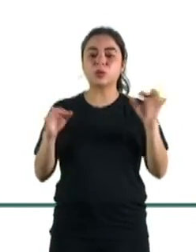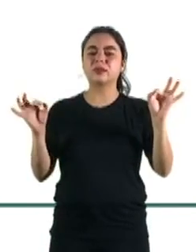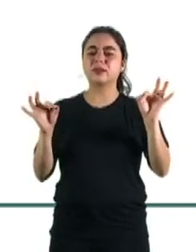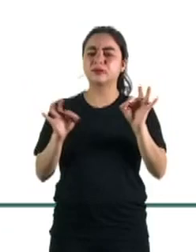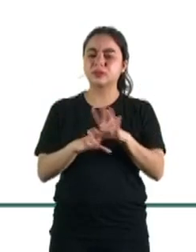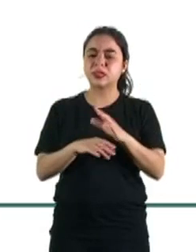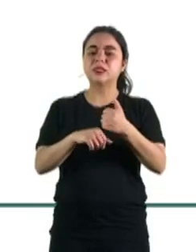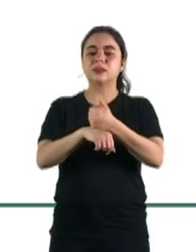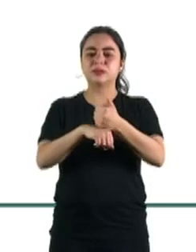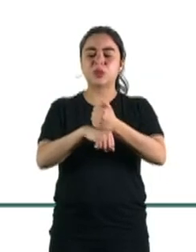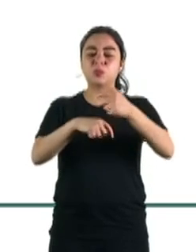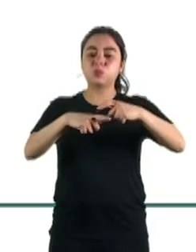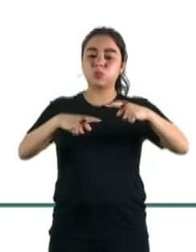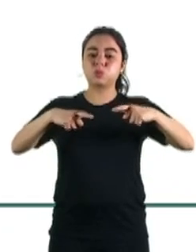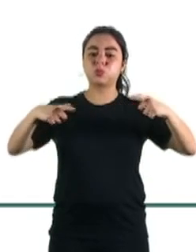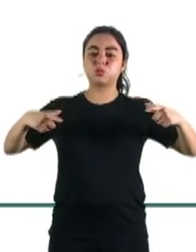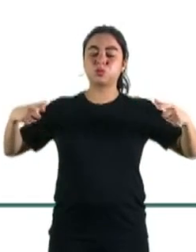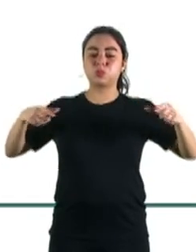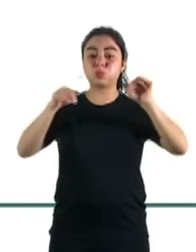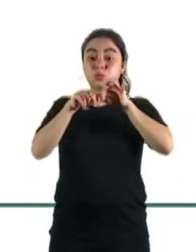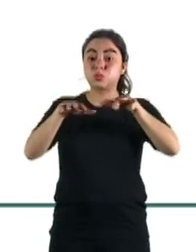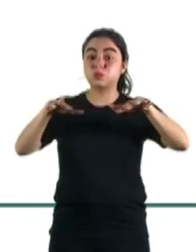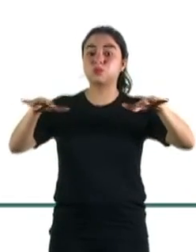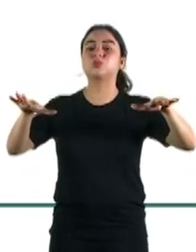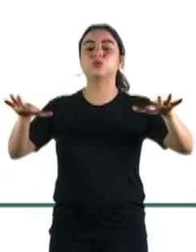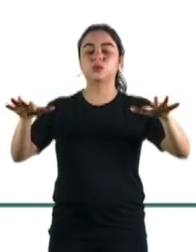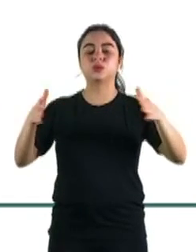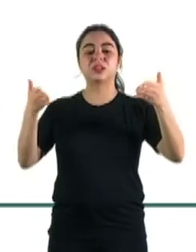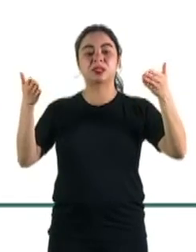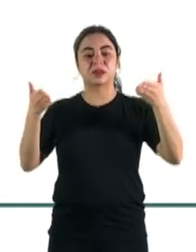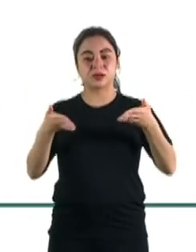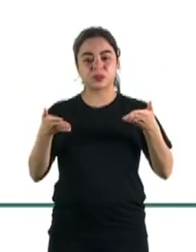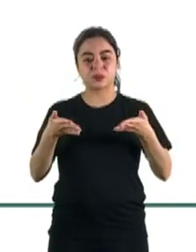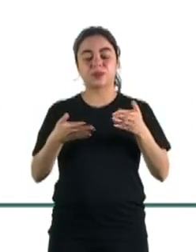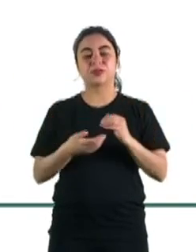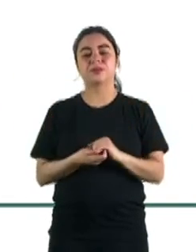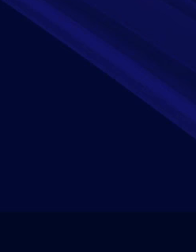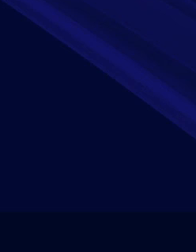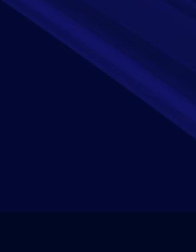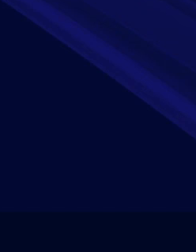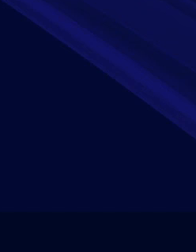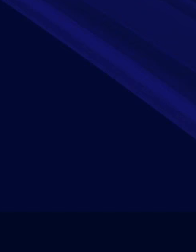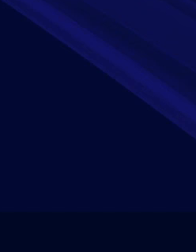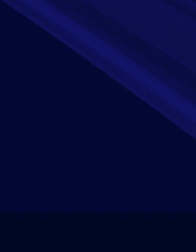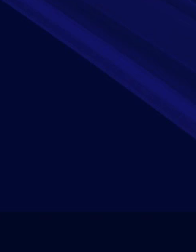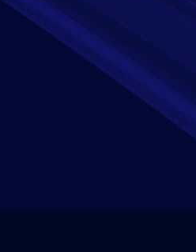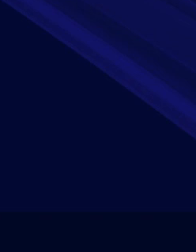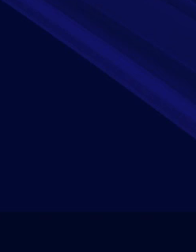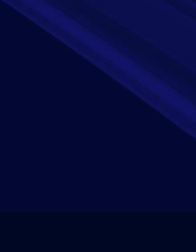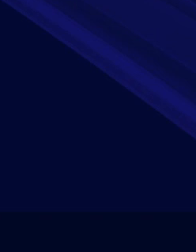preparados para expandirem os horizontes de suas carreiras a partir de um movimento como esse.